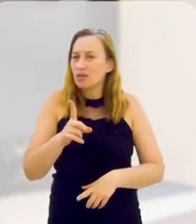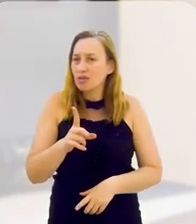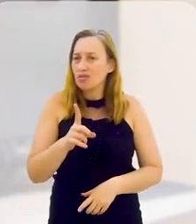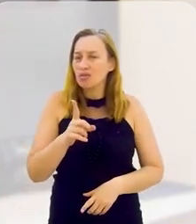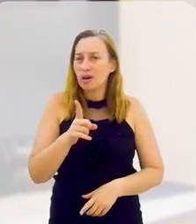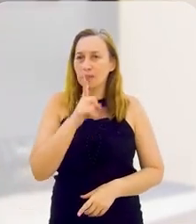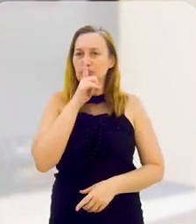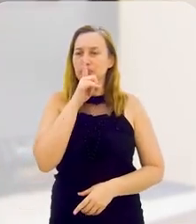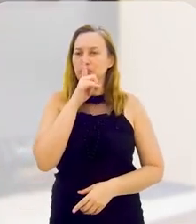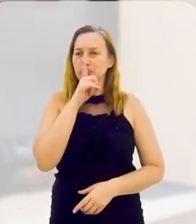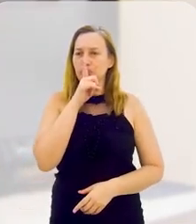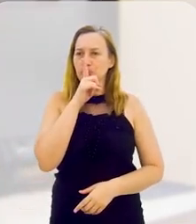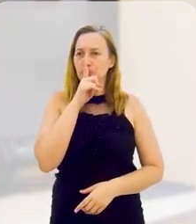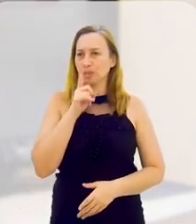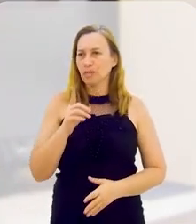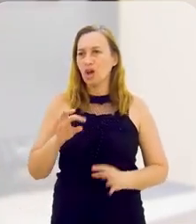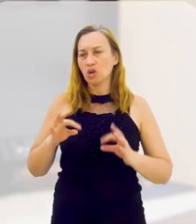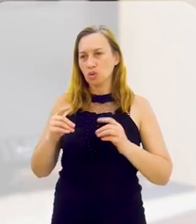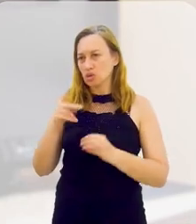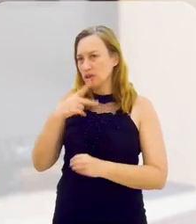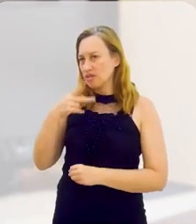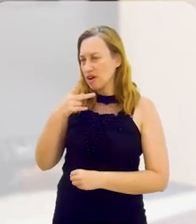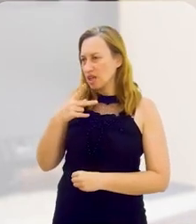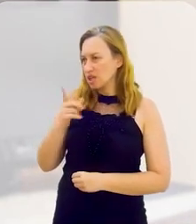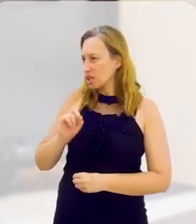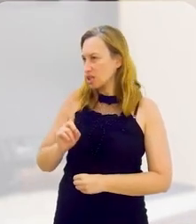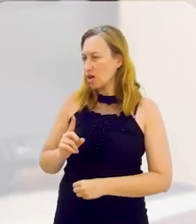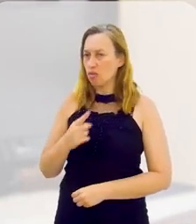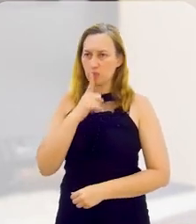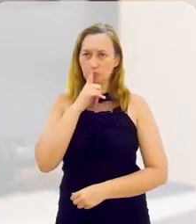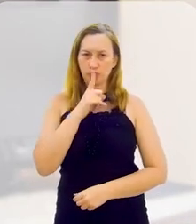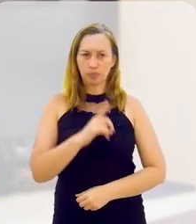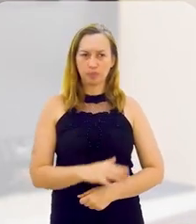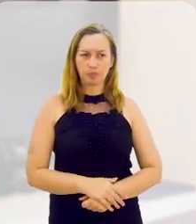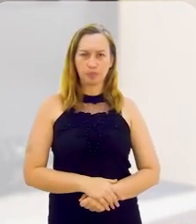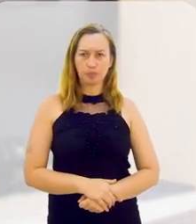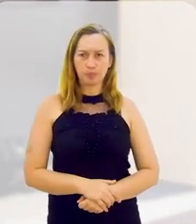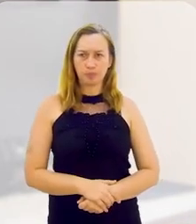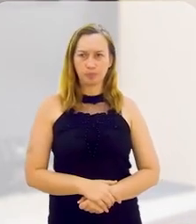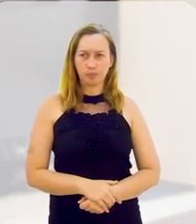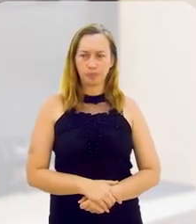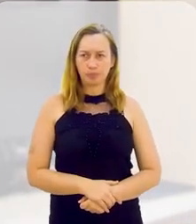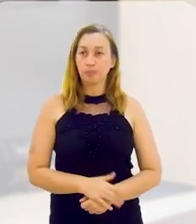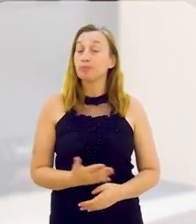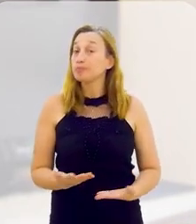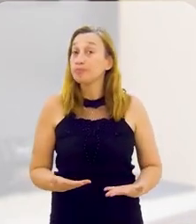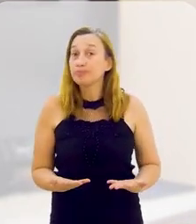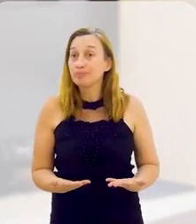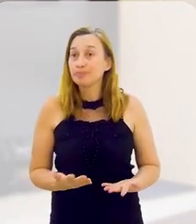ficar caladinho e falar: ah, todo mundo está dizendo que não fez, eu também vou nessa, eu vou ficar aqui na minha.